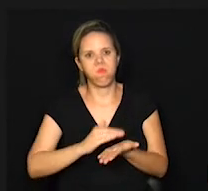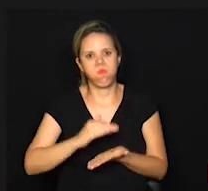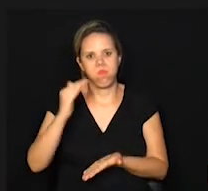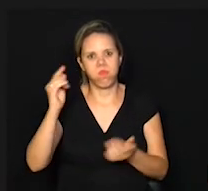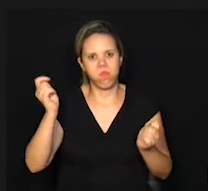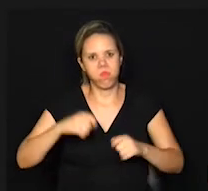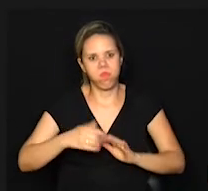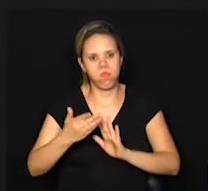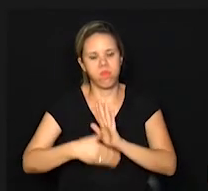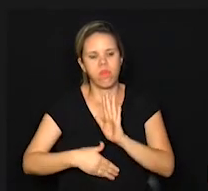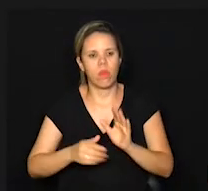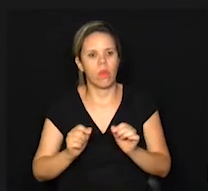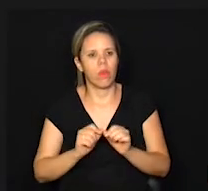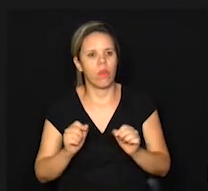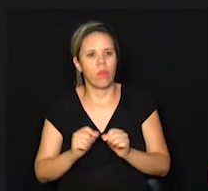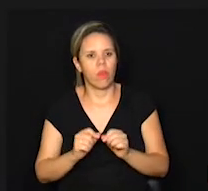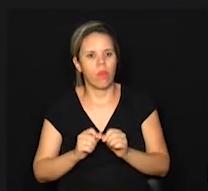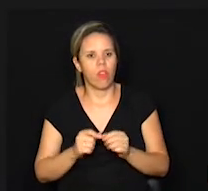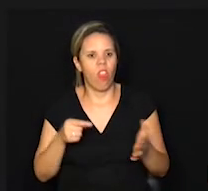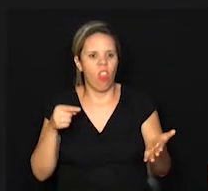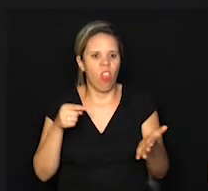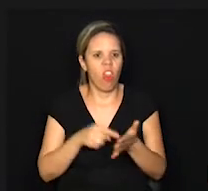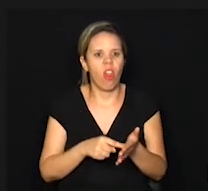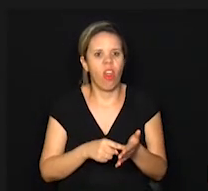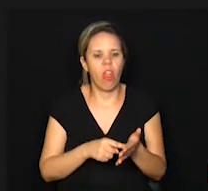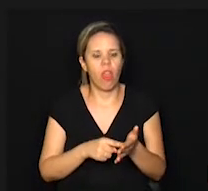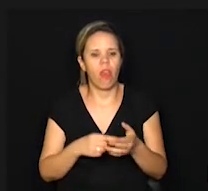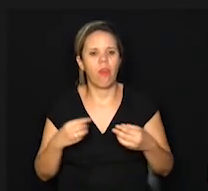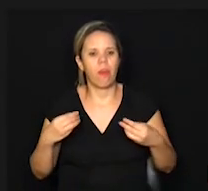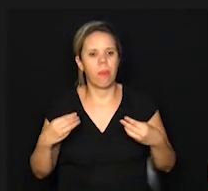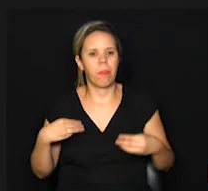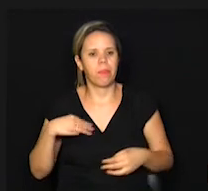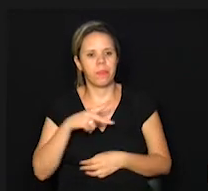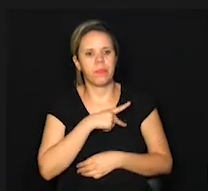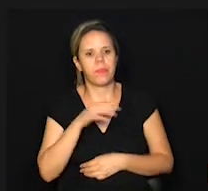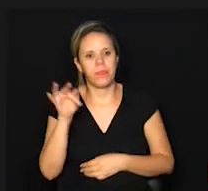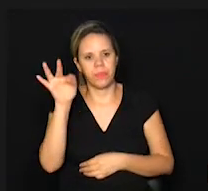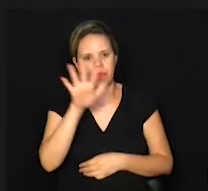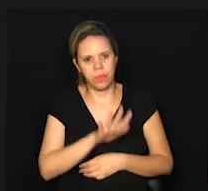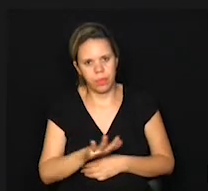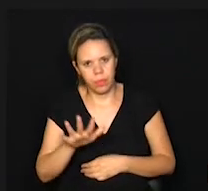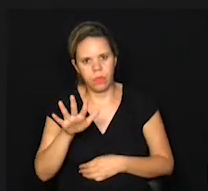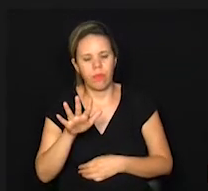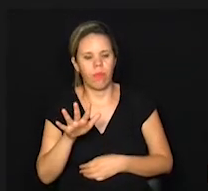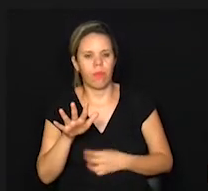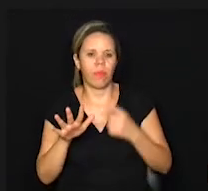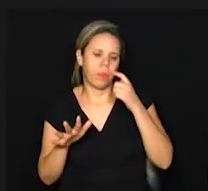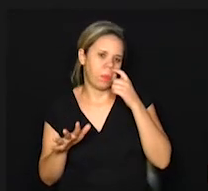da gente envolver essa denúncia a nível do Ministério Público Federal, de